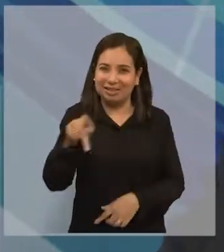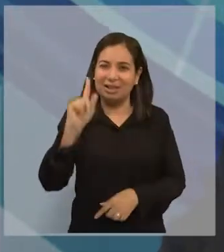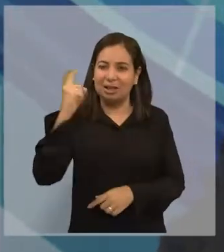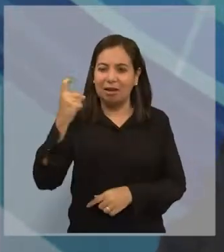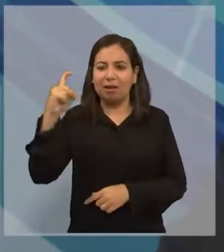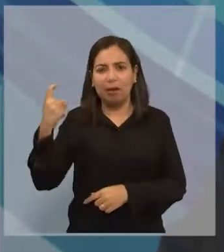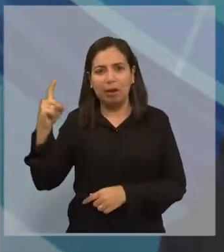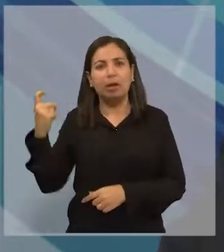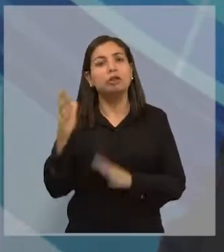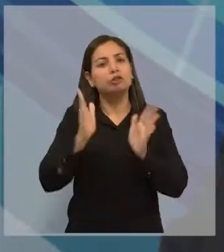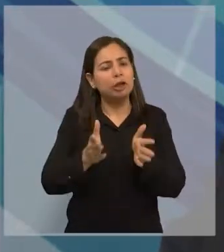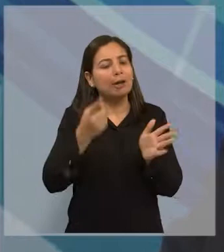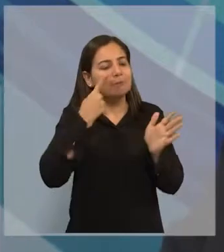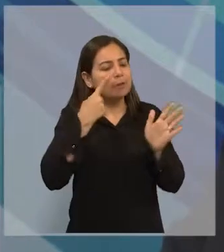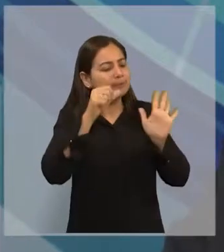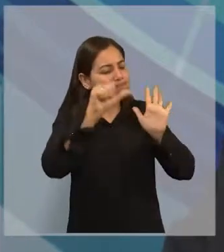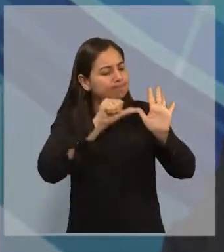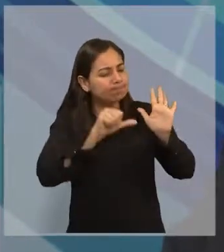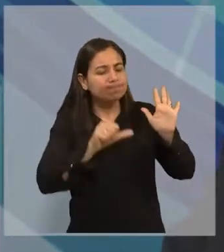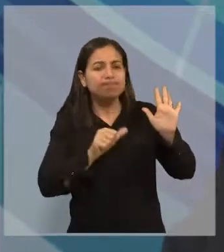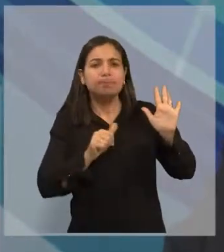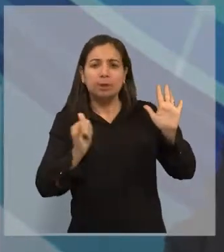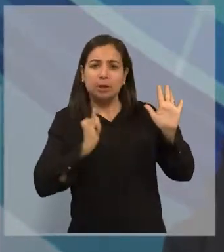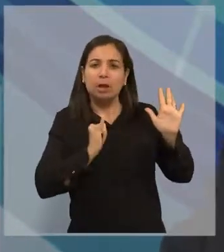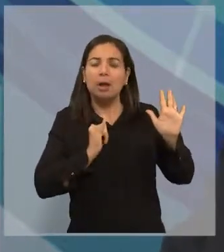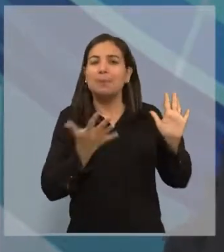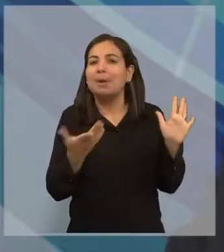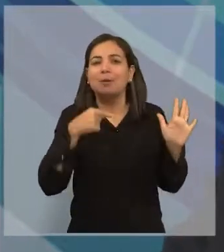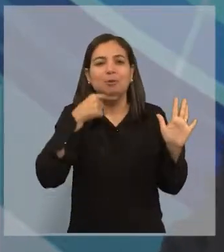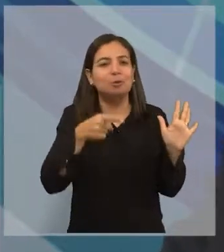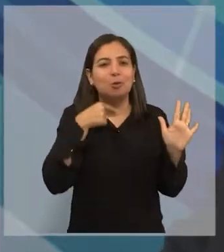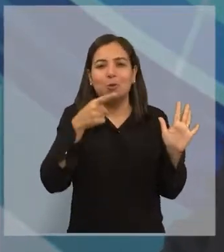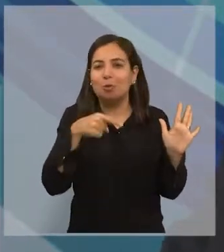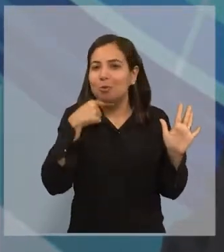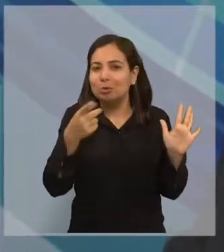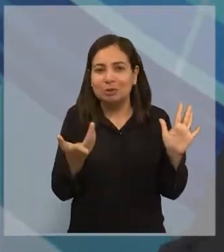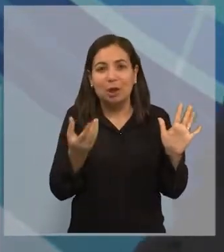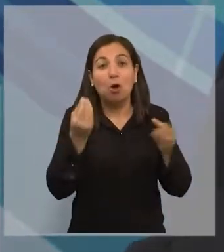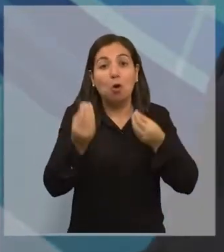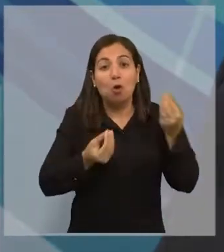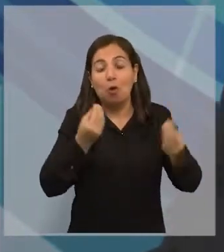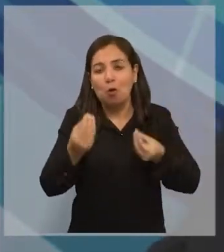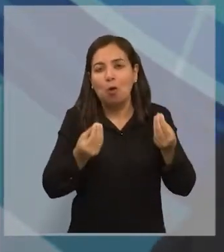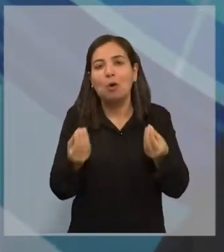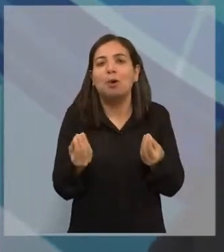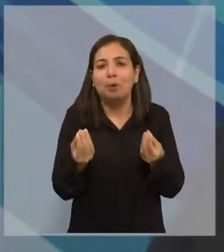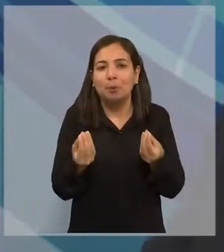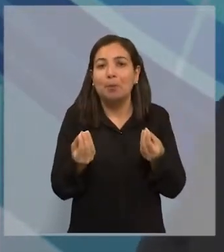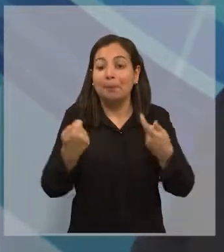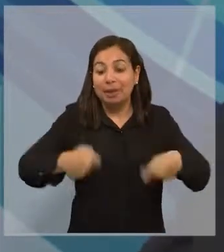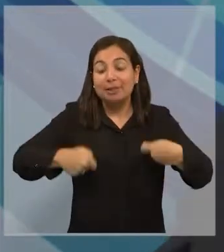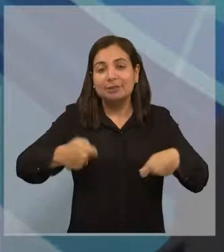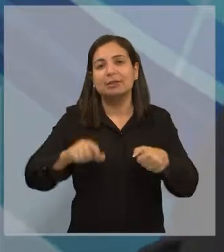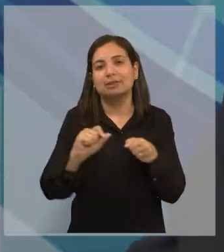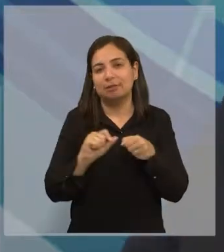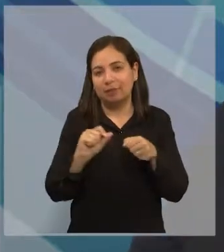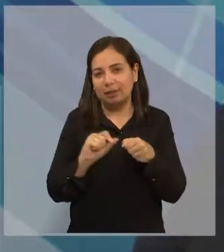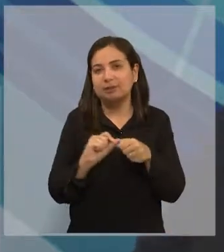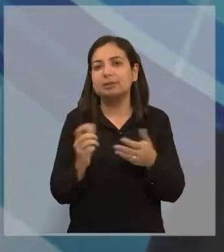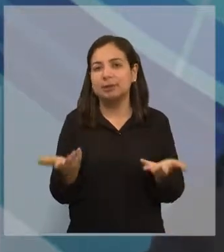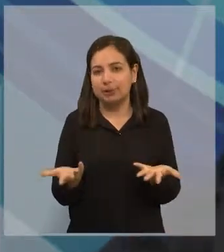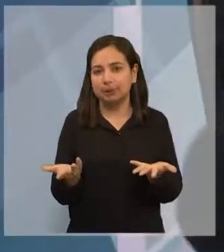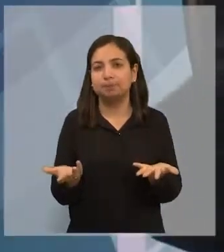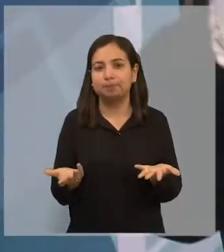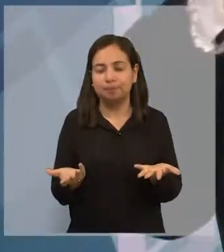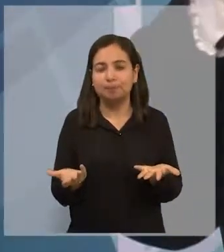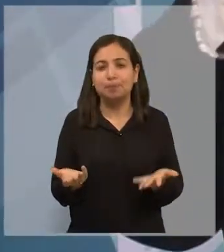e não conseguiu fazer, né, da forma como se deveria ser feito. Até